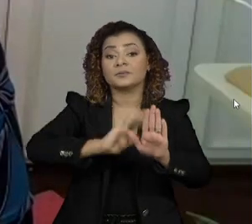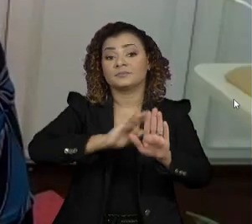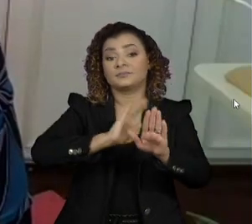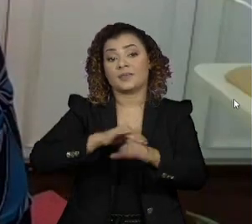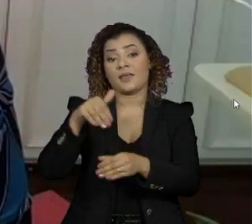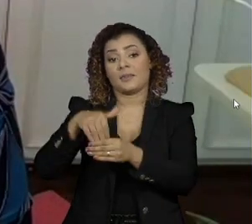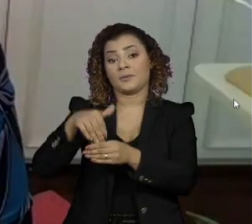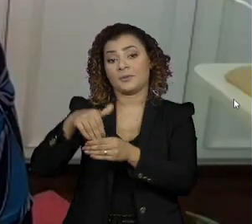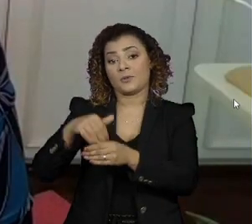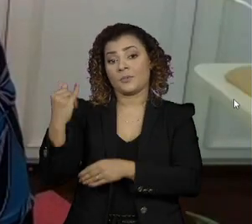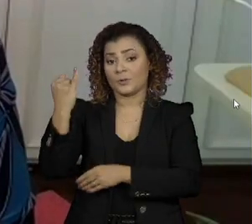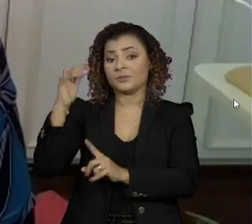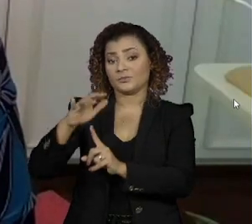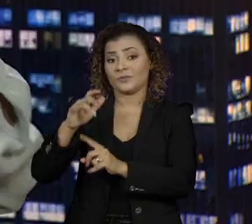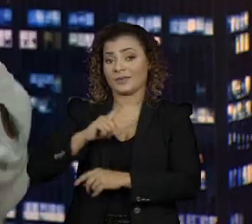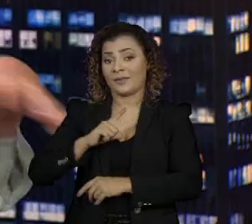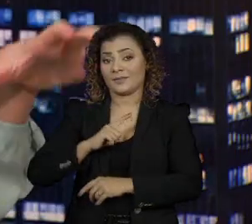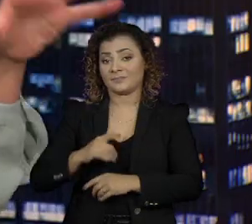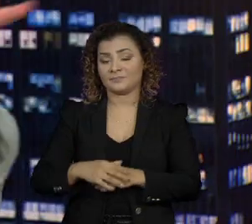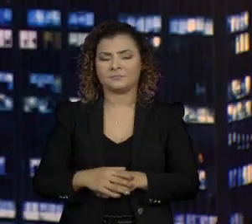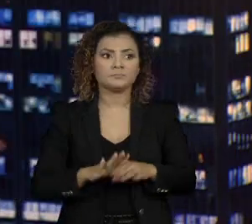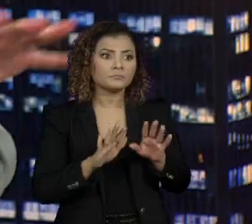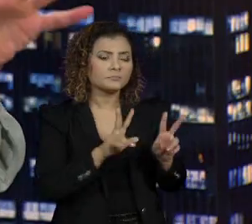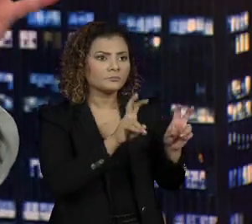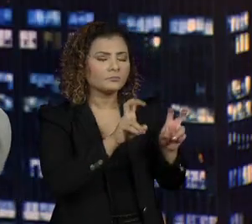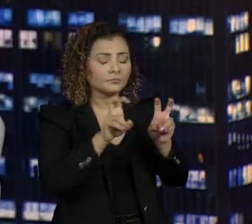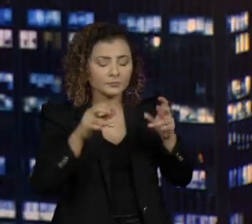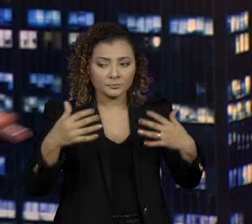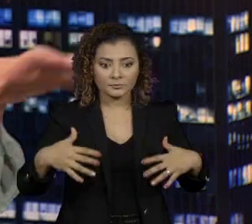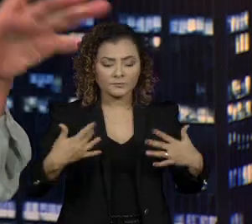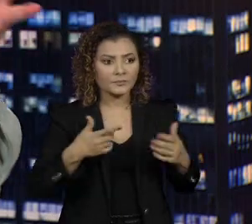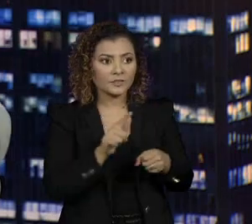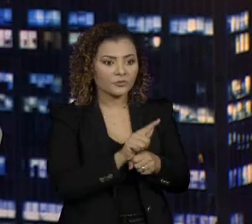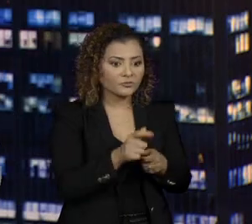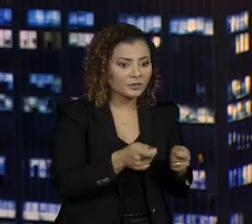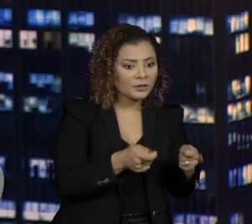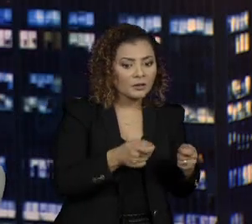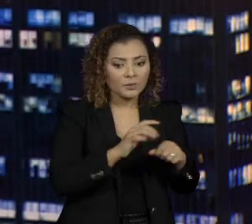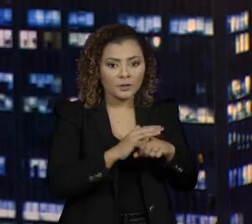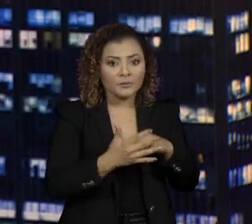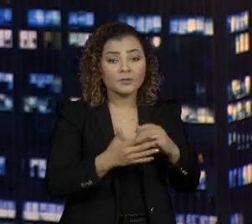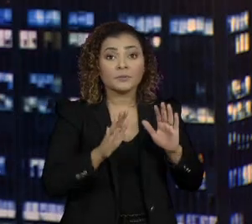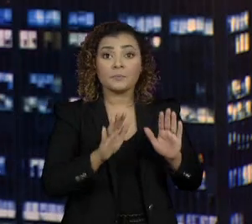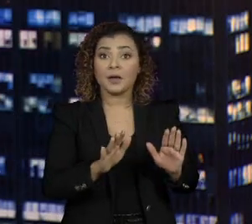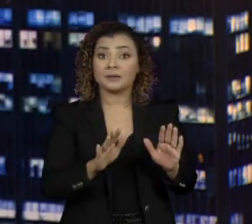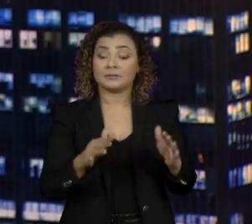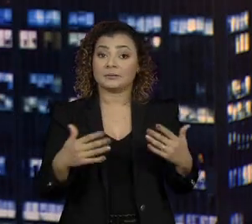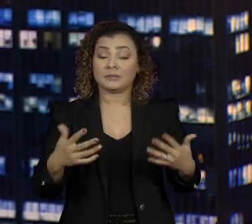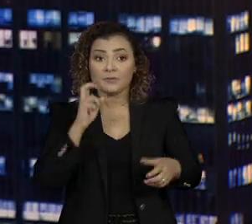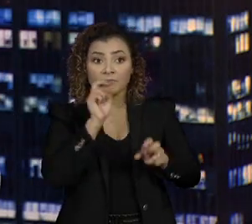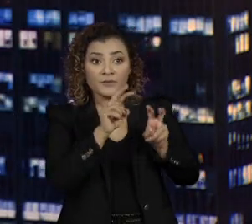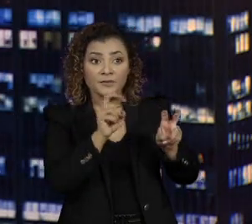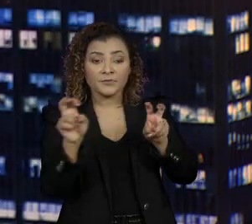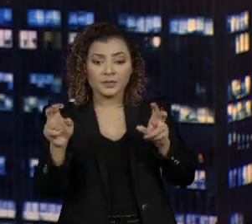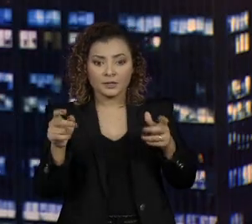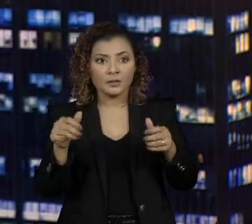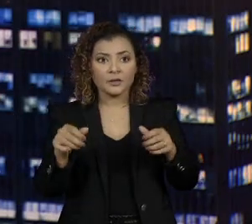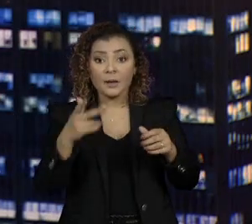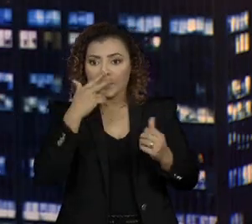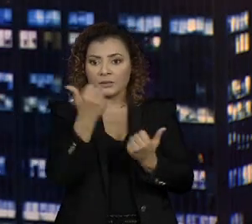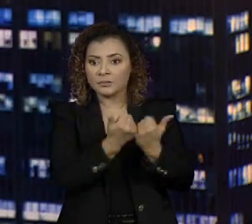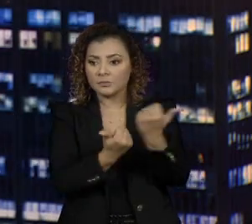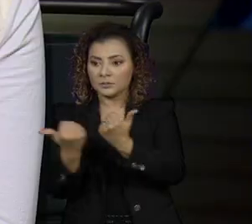muito importante. E no meio dessa questão aí da gestão, em meio à pandemia, nós estamos aí assistindo essa troca de